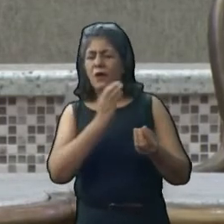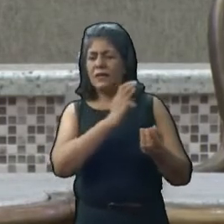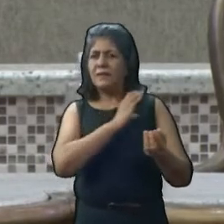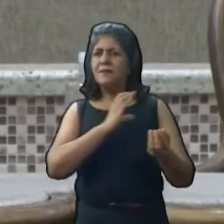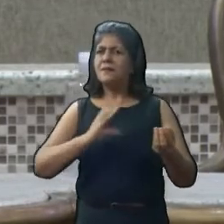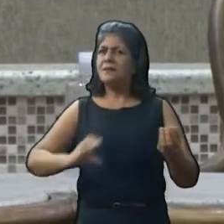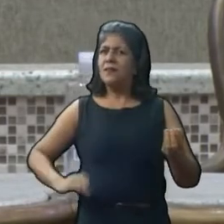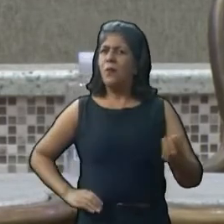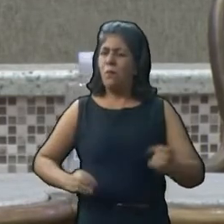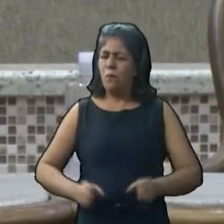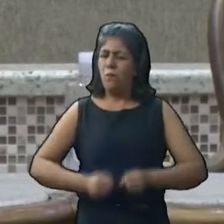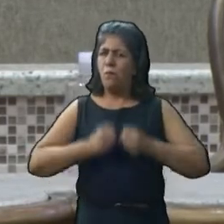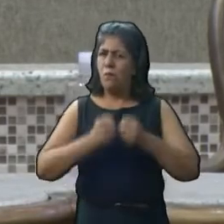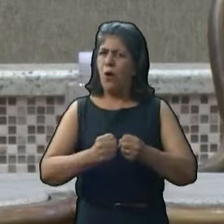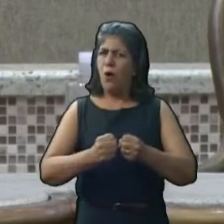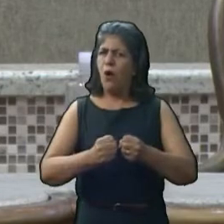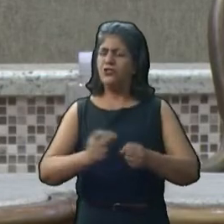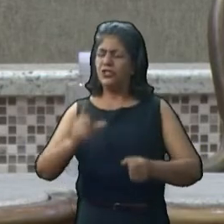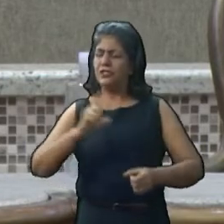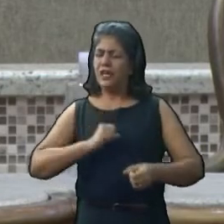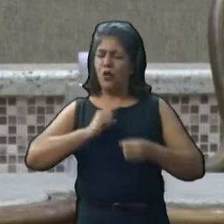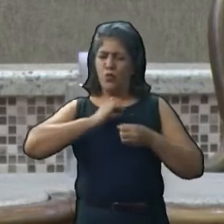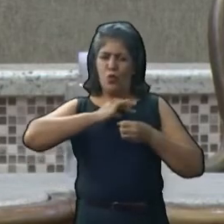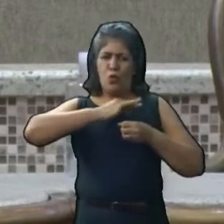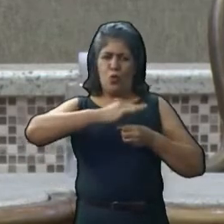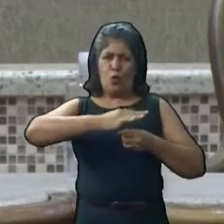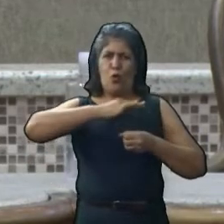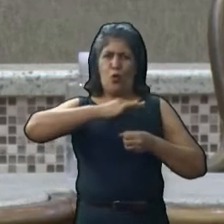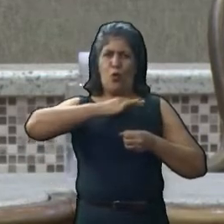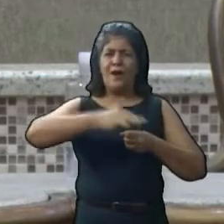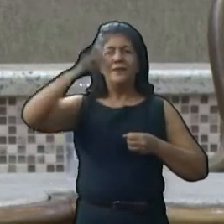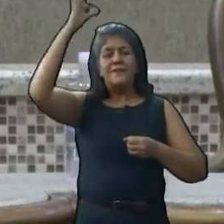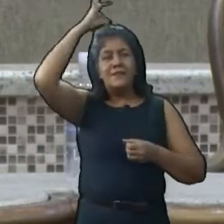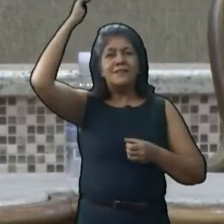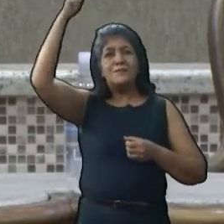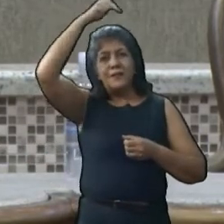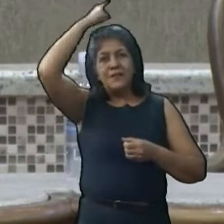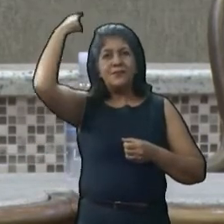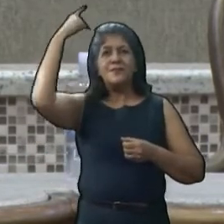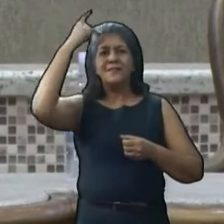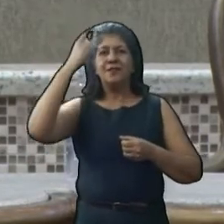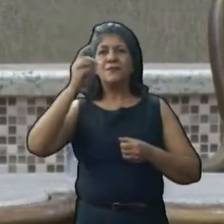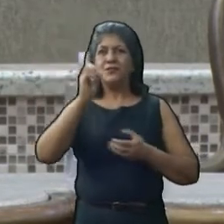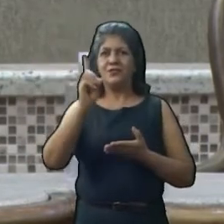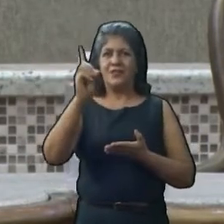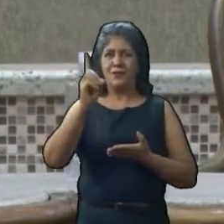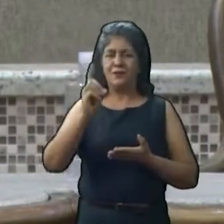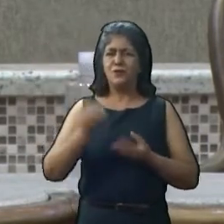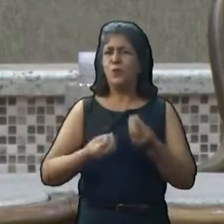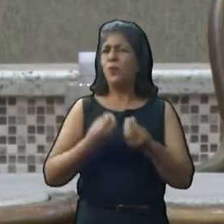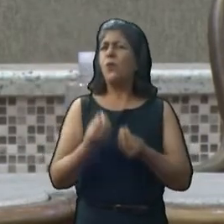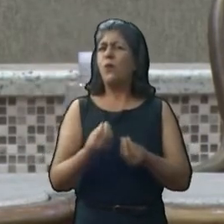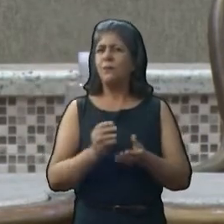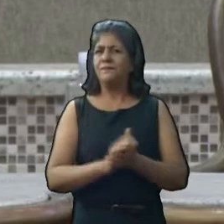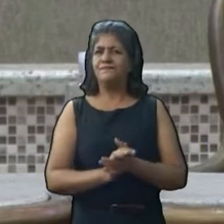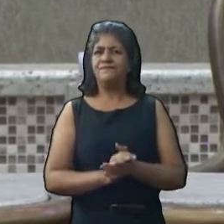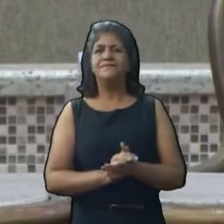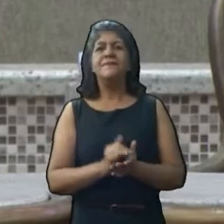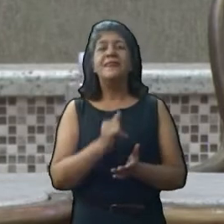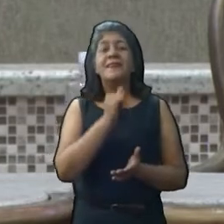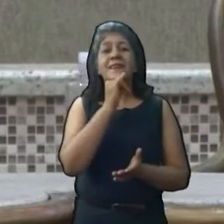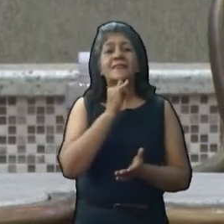menos do que isso ou qualquer coisa inferior a isso é a pessoa participar somente uma